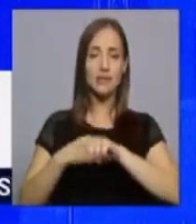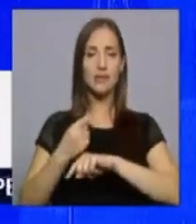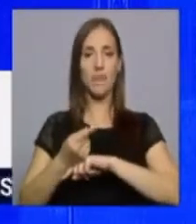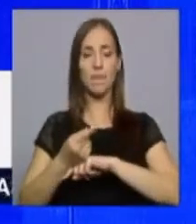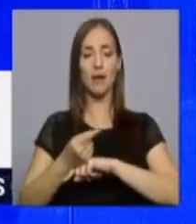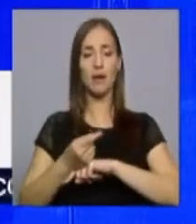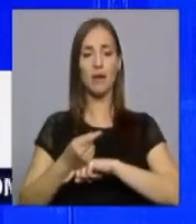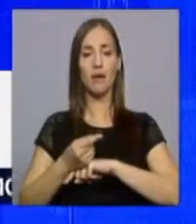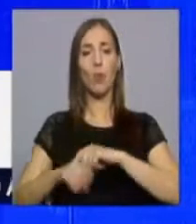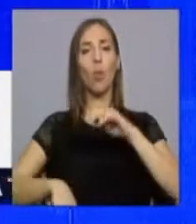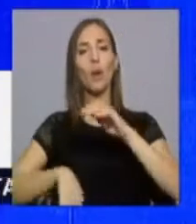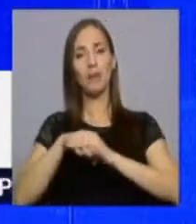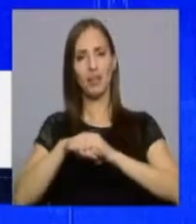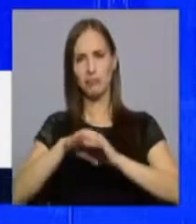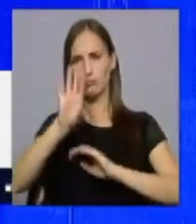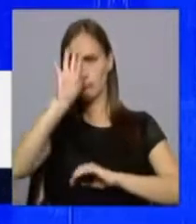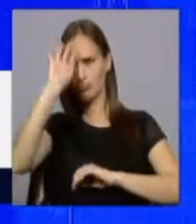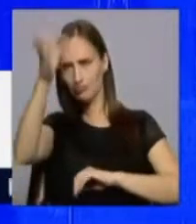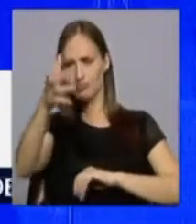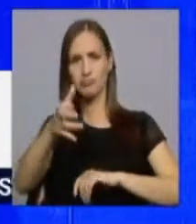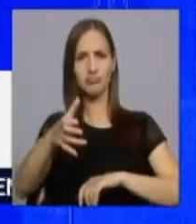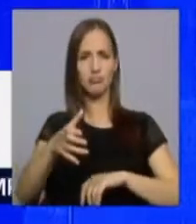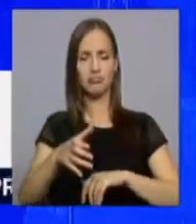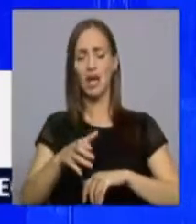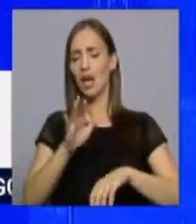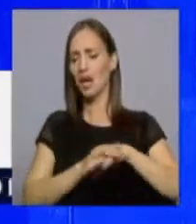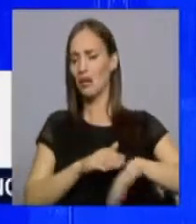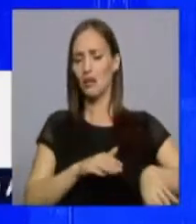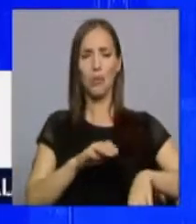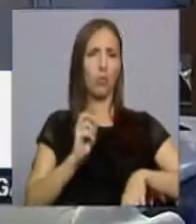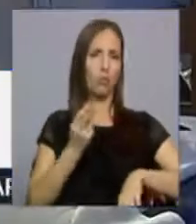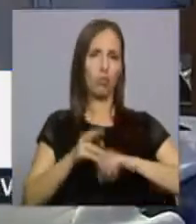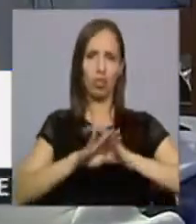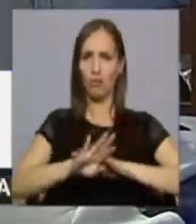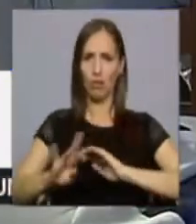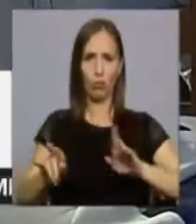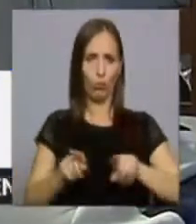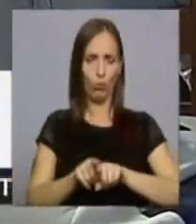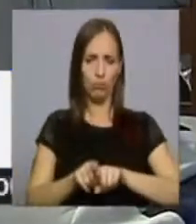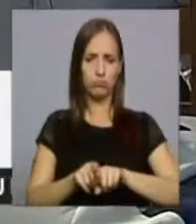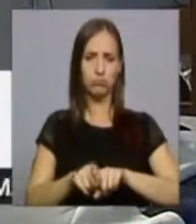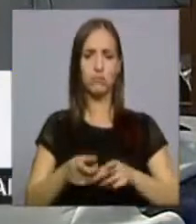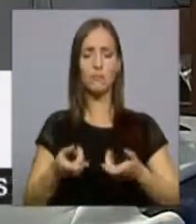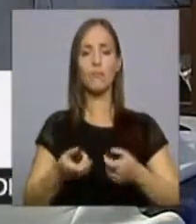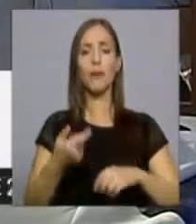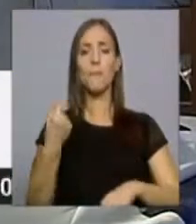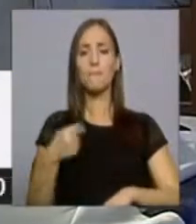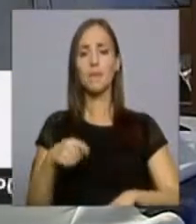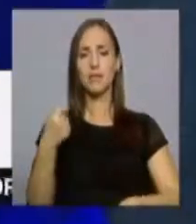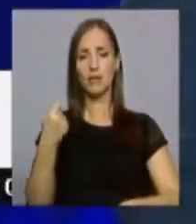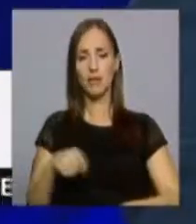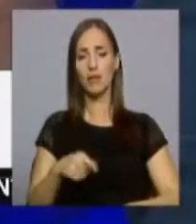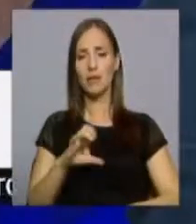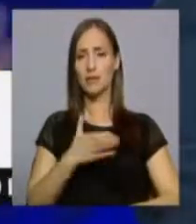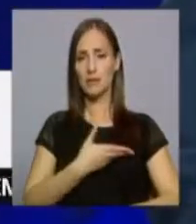dos radicalismos, dos extremismos, fosse à esquerda e fosse à direita. O presidente do CDS quer